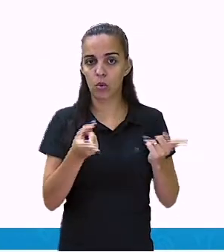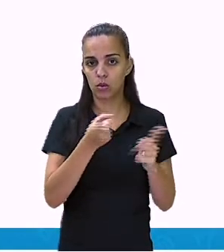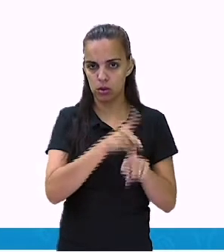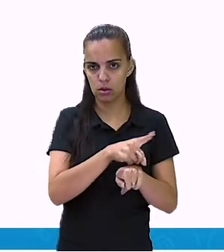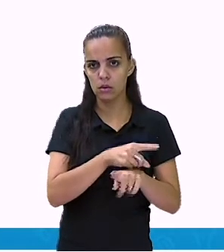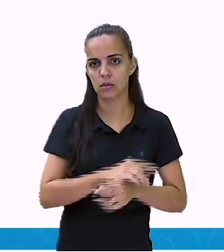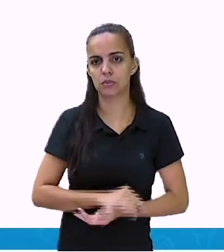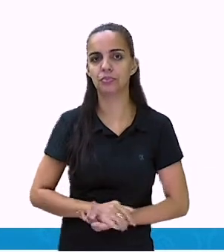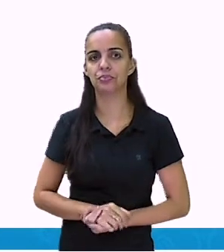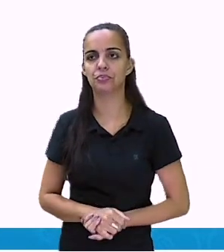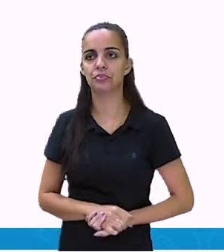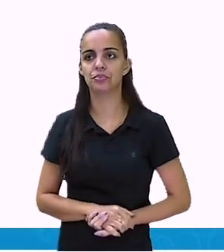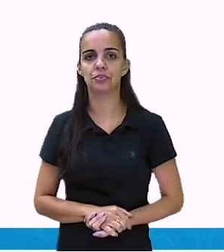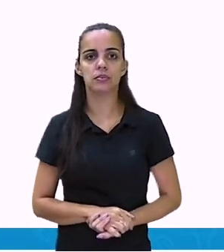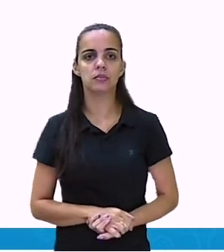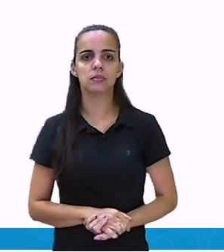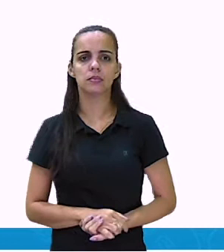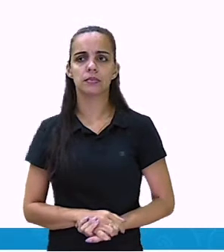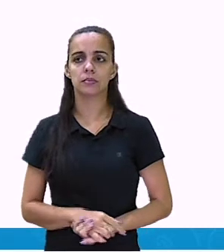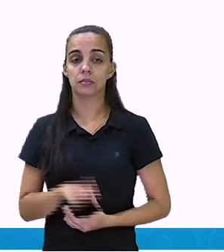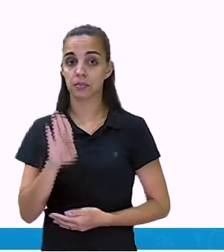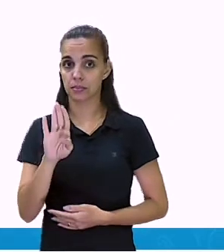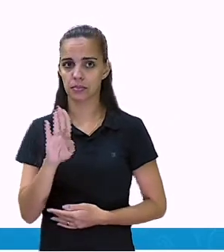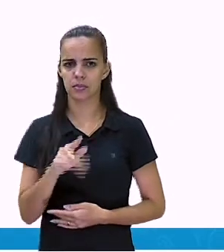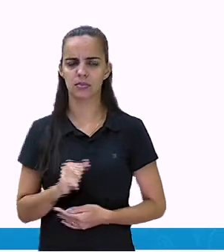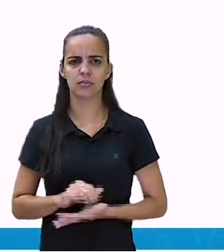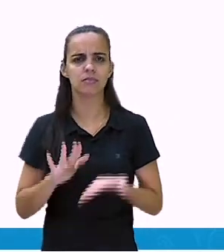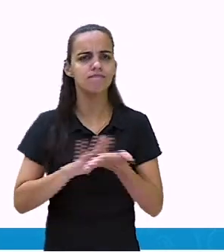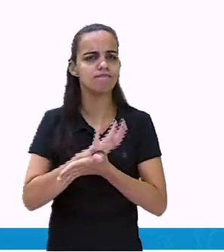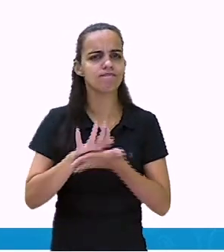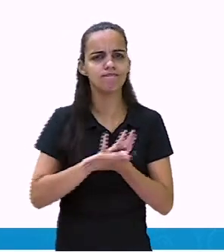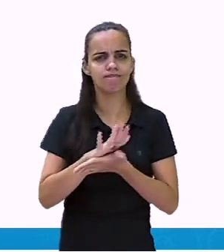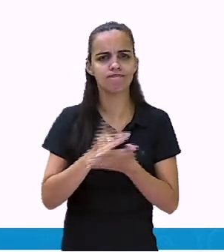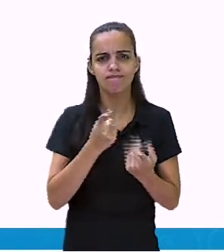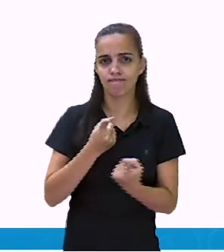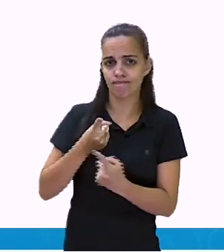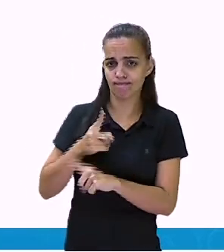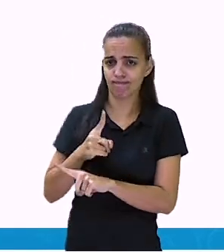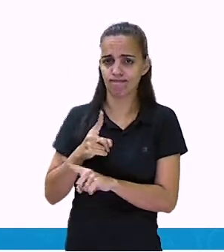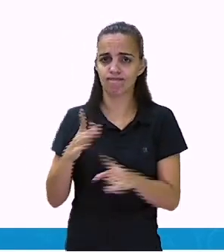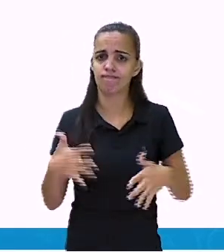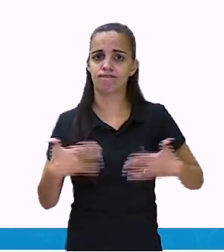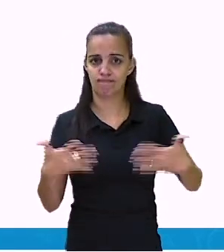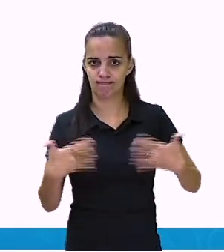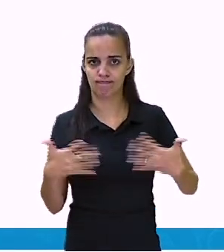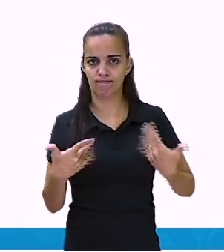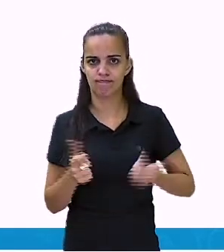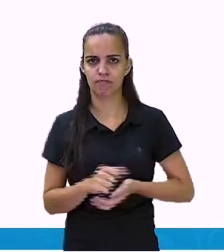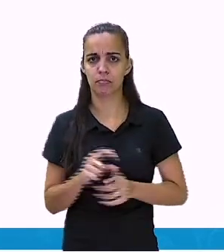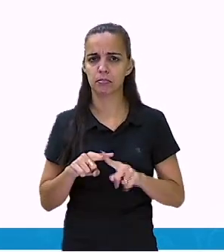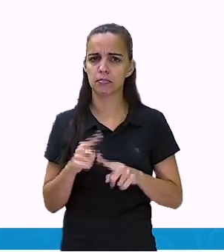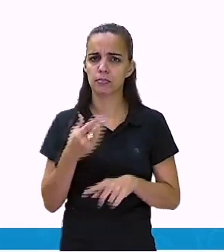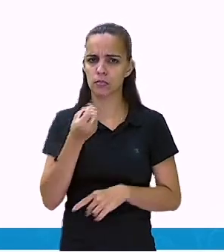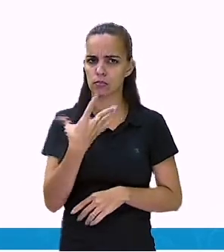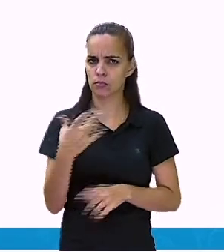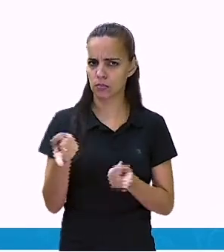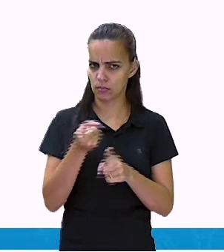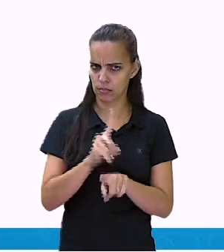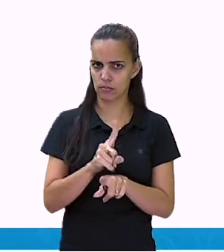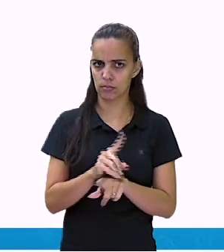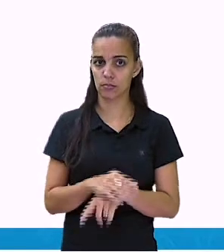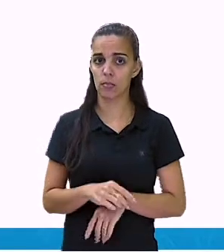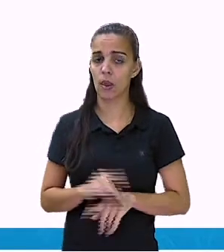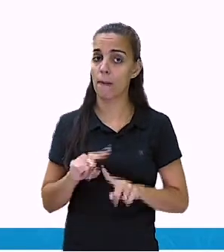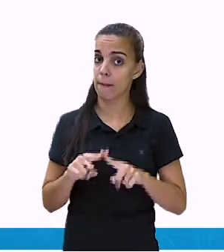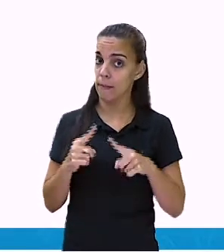contradição. Letra B. Nada contra estas animações, muito pelo